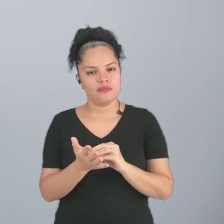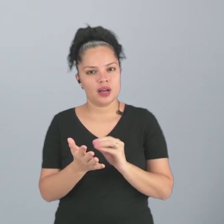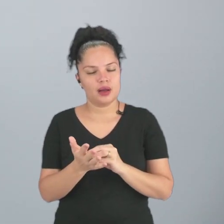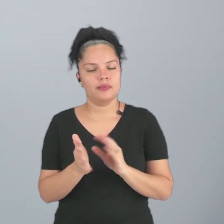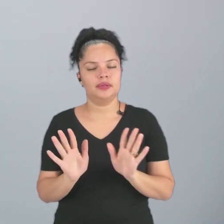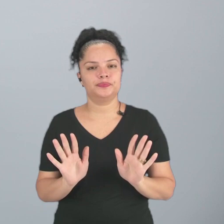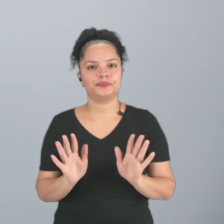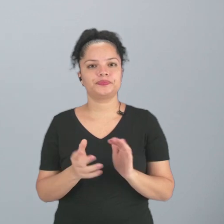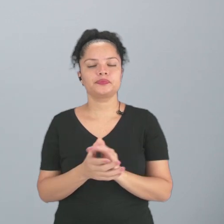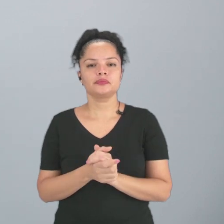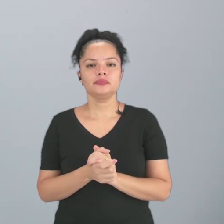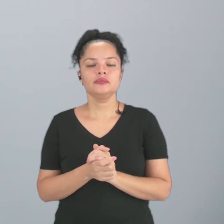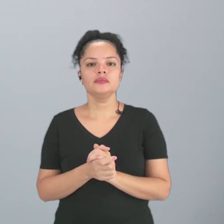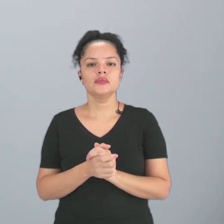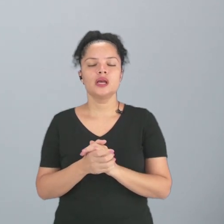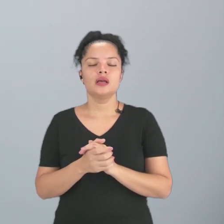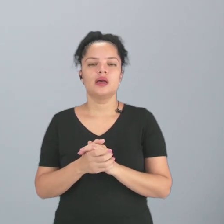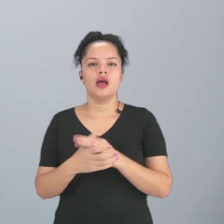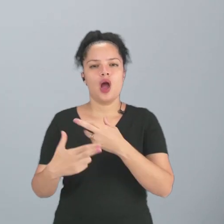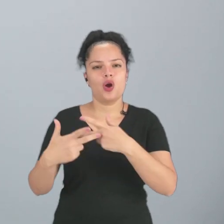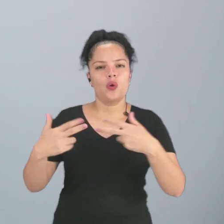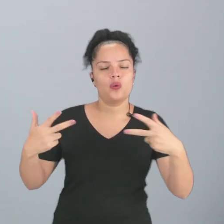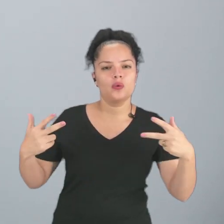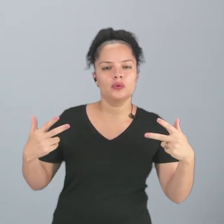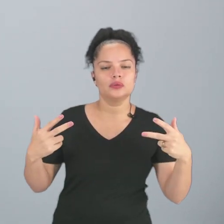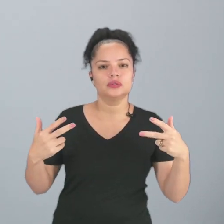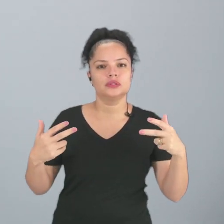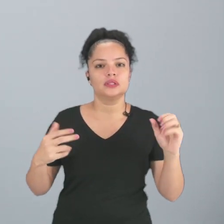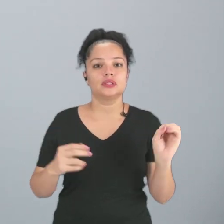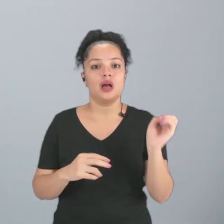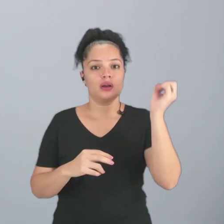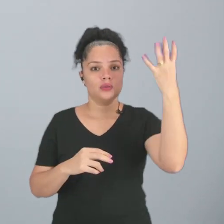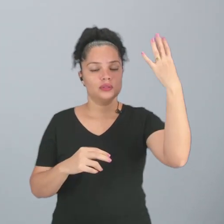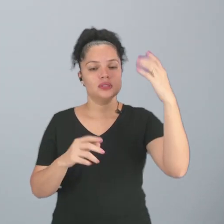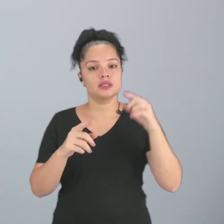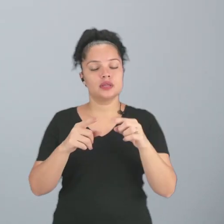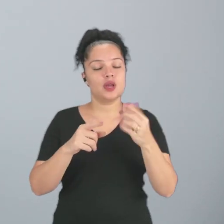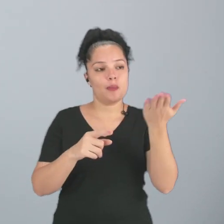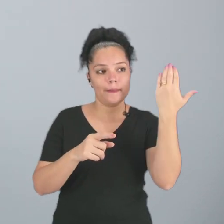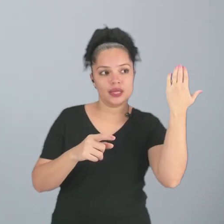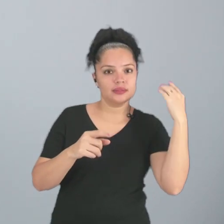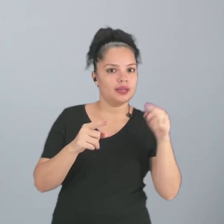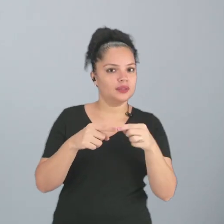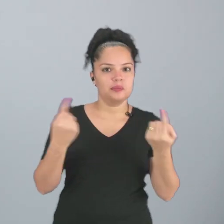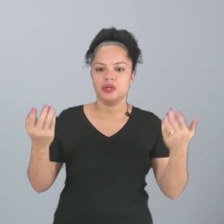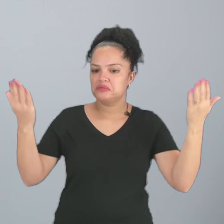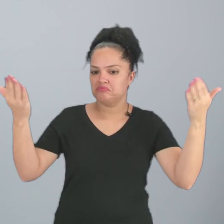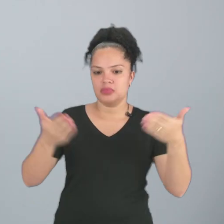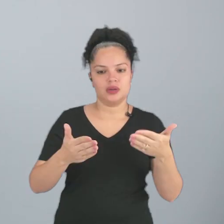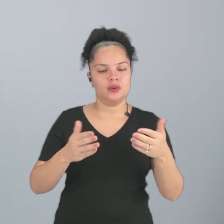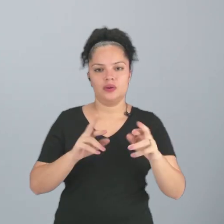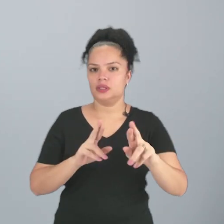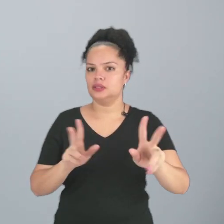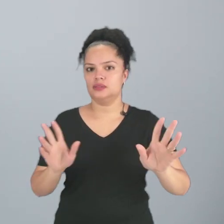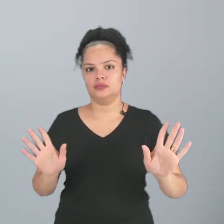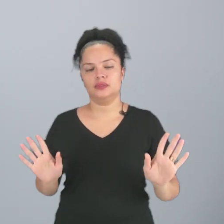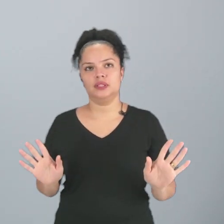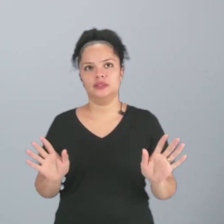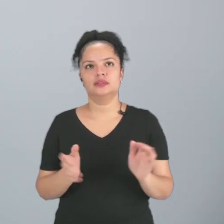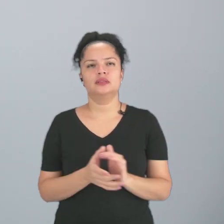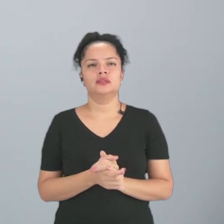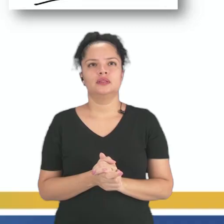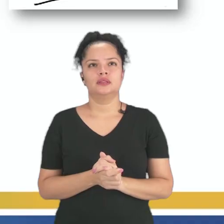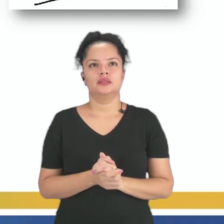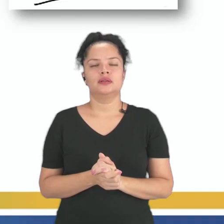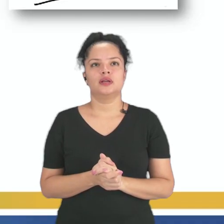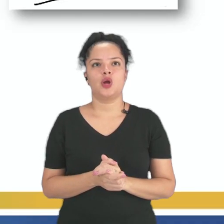algo que era habitual se fazer no passado, mas hoje não é mais, tá certo? Então,